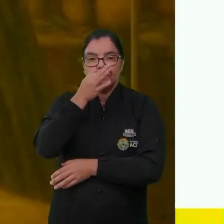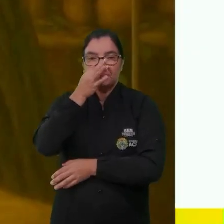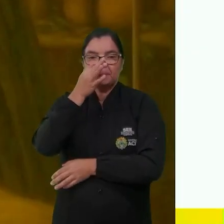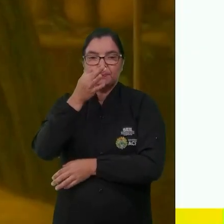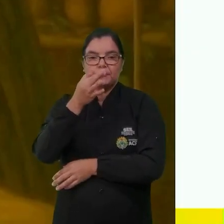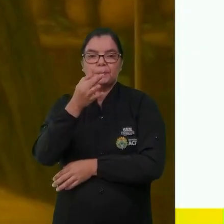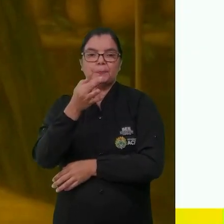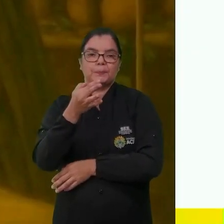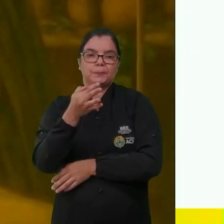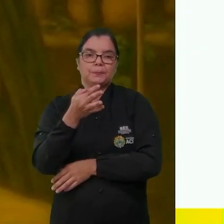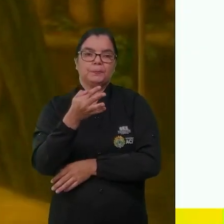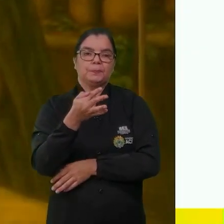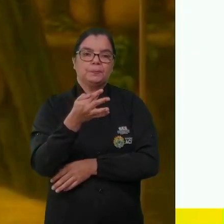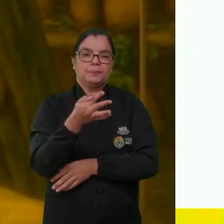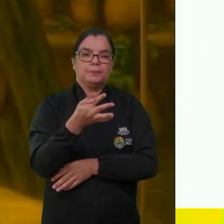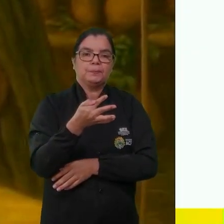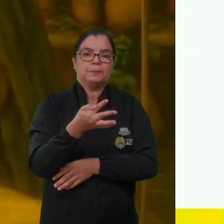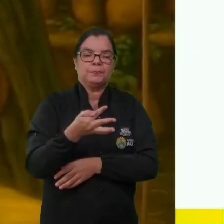futuro.